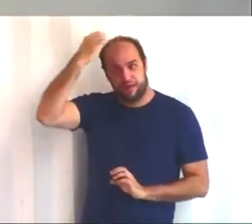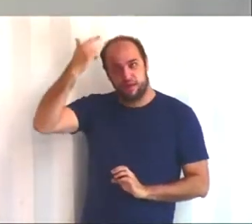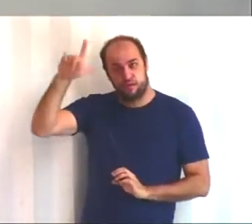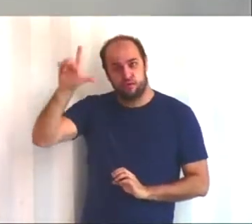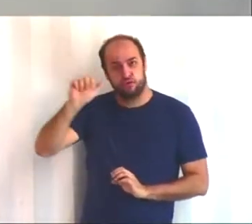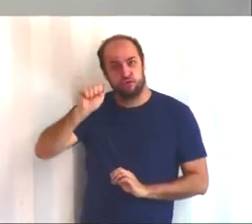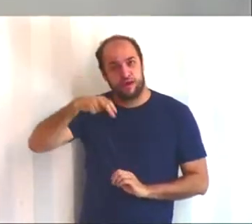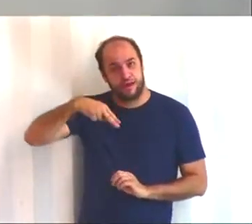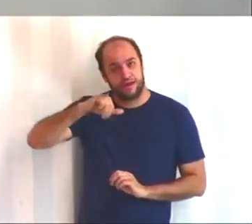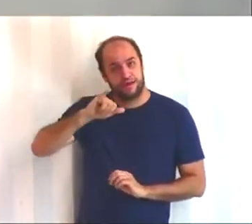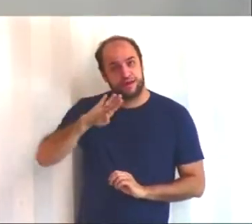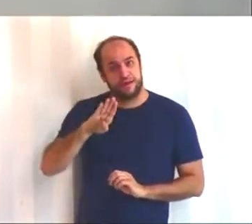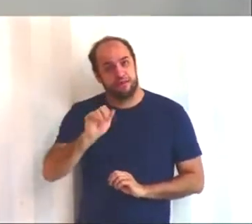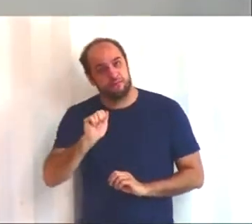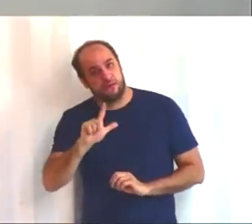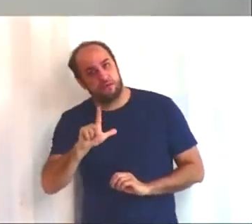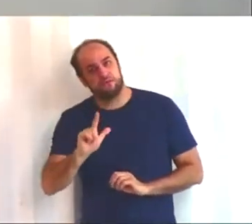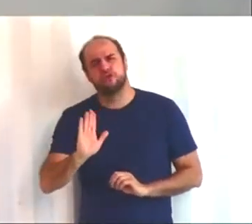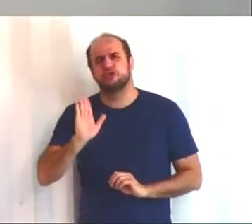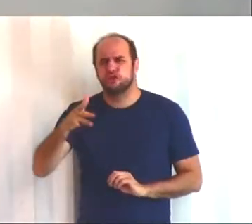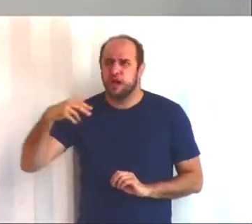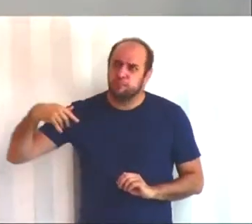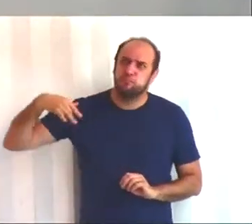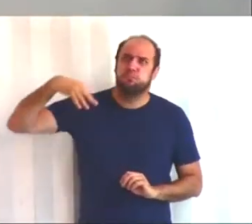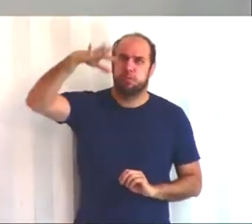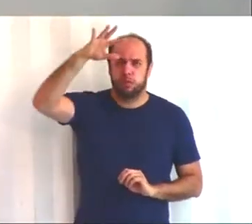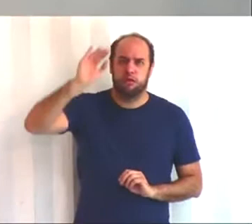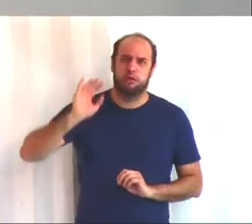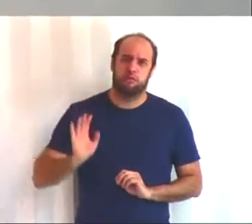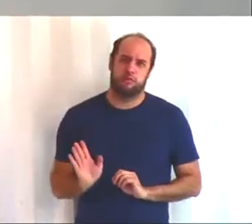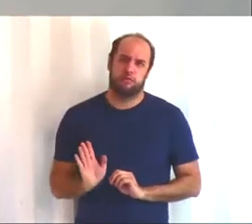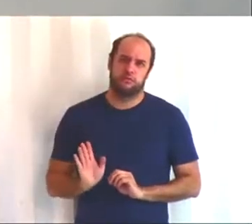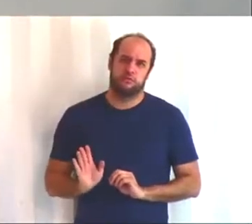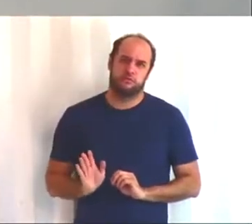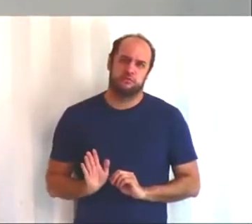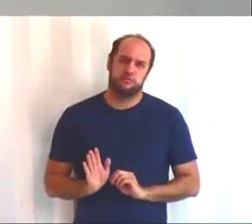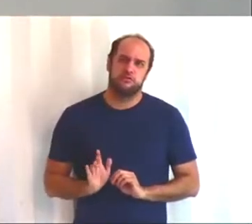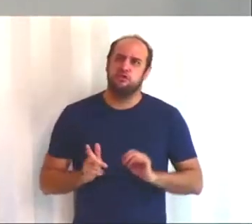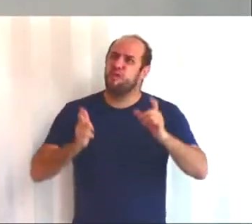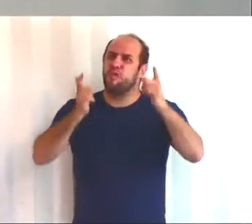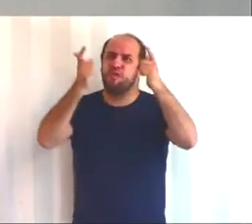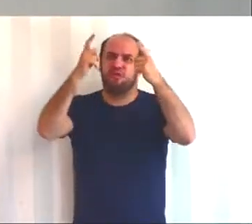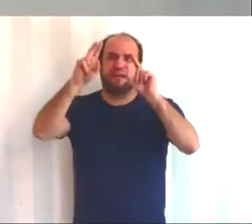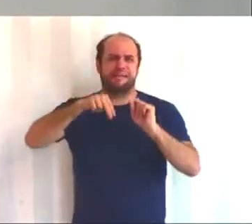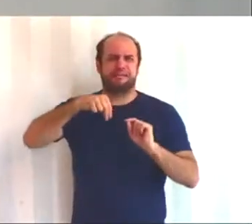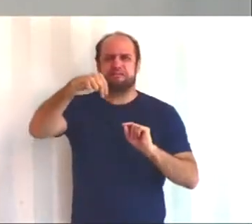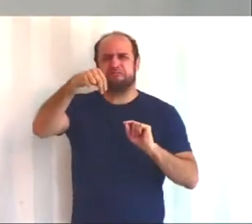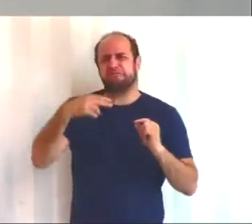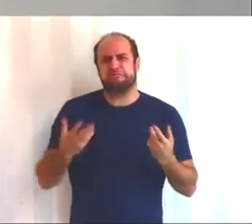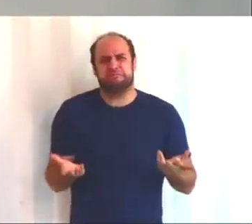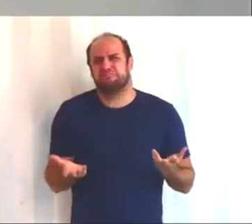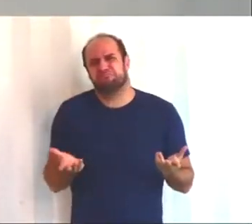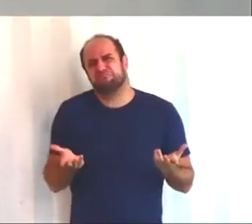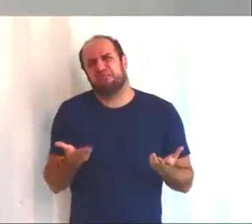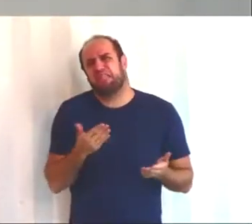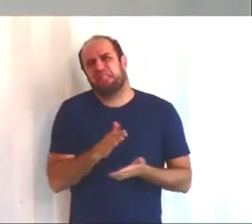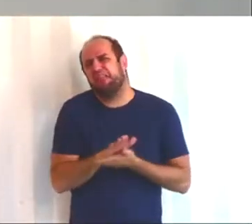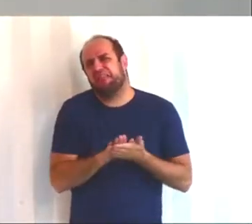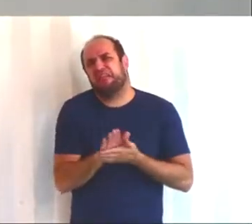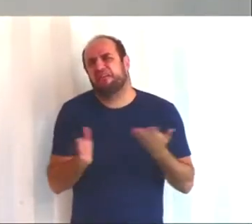Assurbanipal vai cair em 626. Então, é como se Jeremias dissesse, como assim o mal vem do norte?